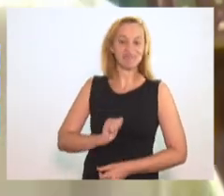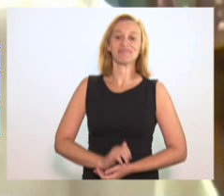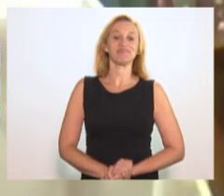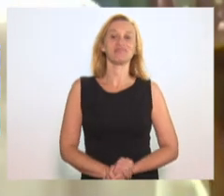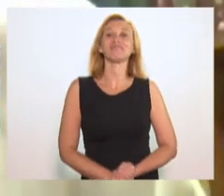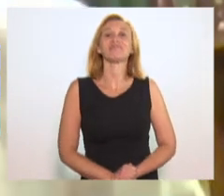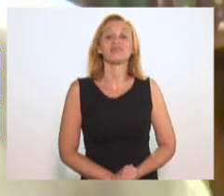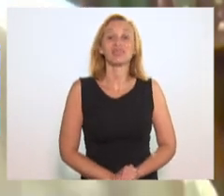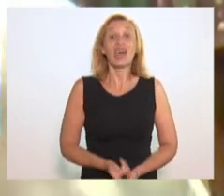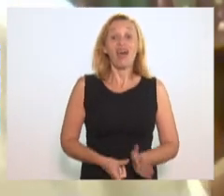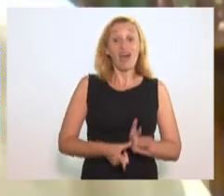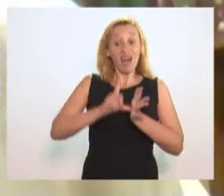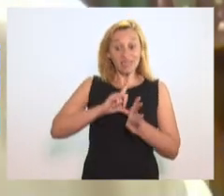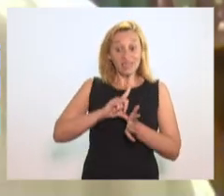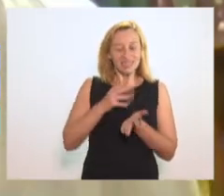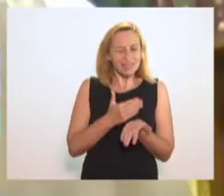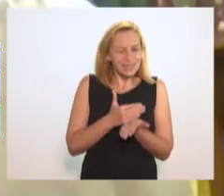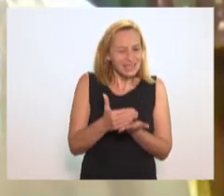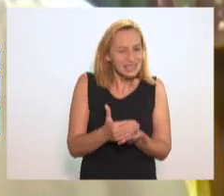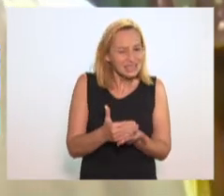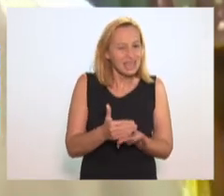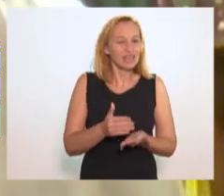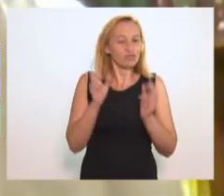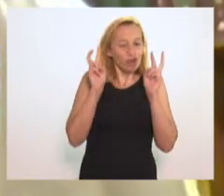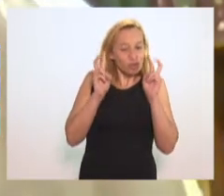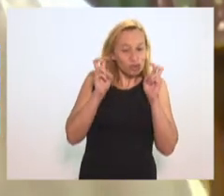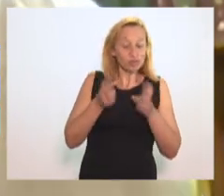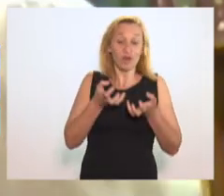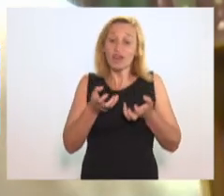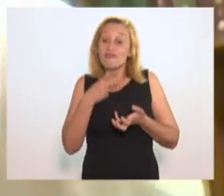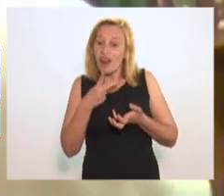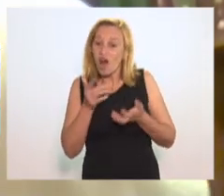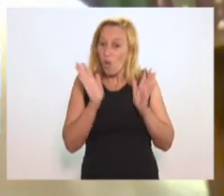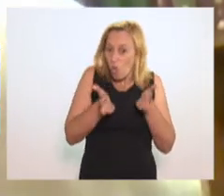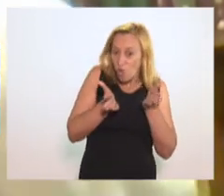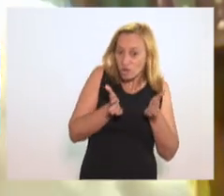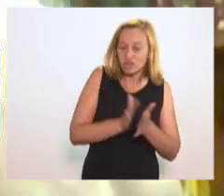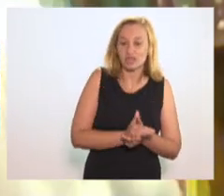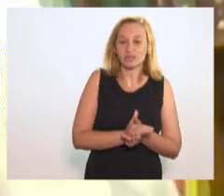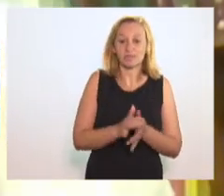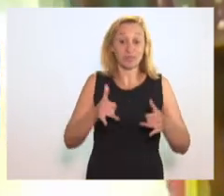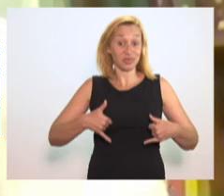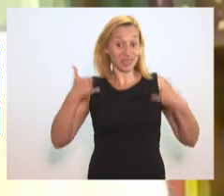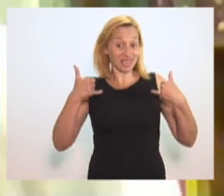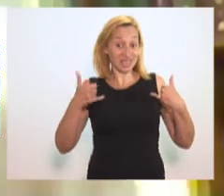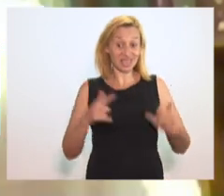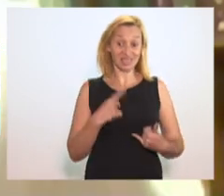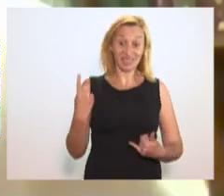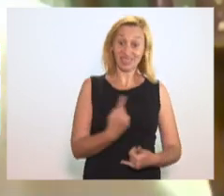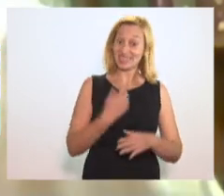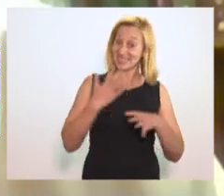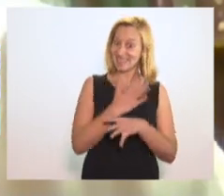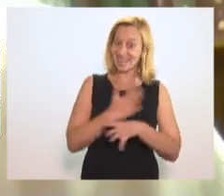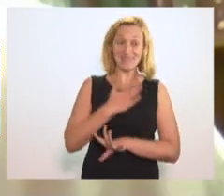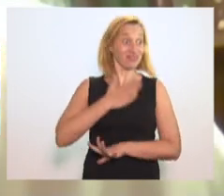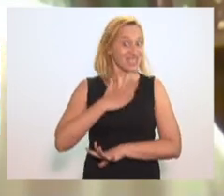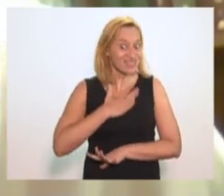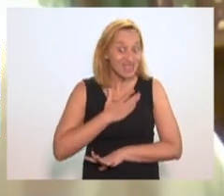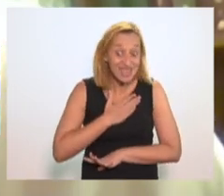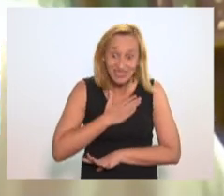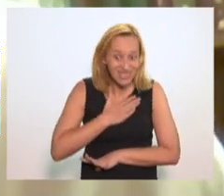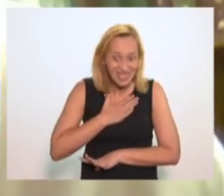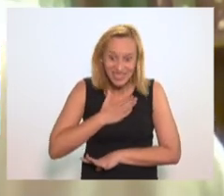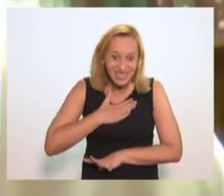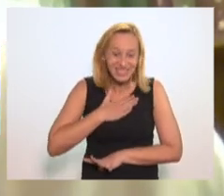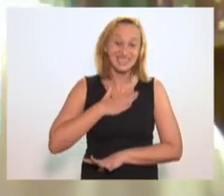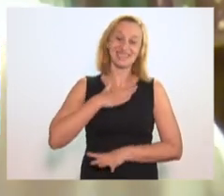antes de entrar realmente num assunto que eu quero falar hoje que é o aniversário da nossa cidade na minha cidade Petrópolis é